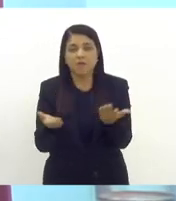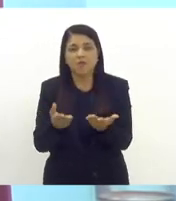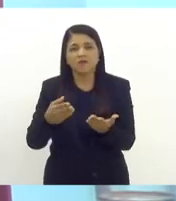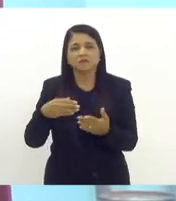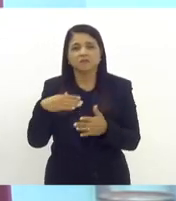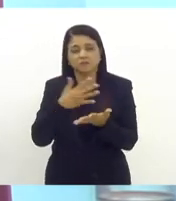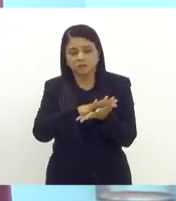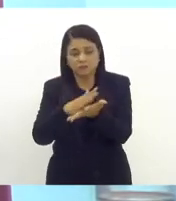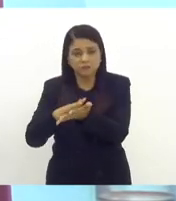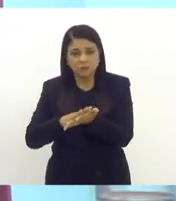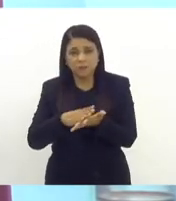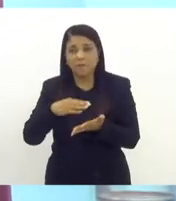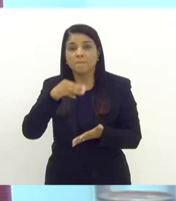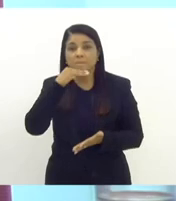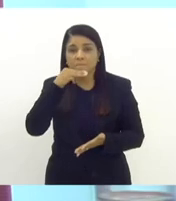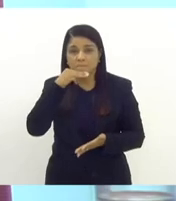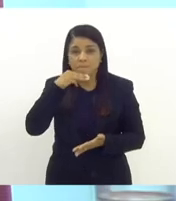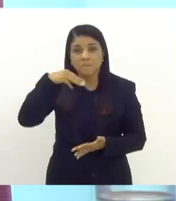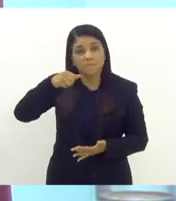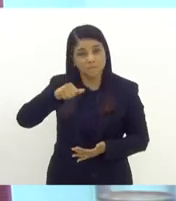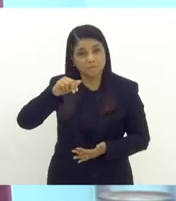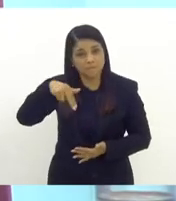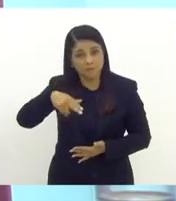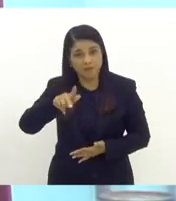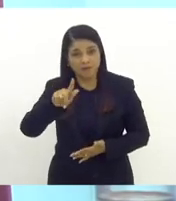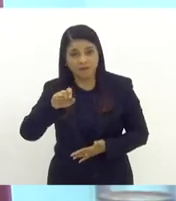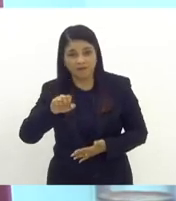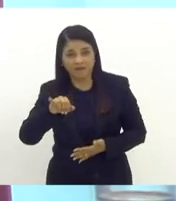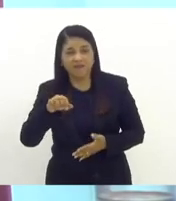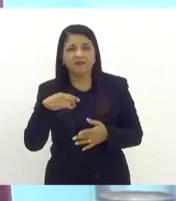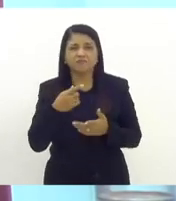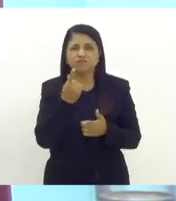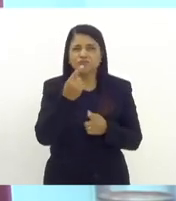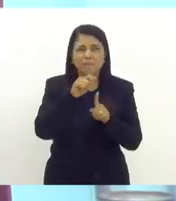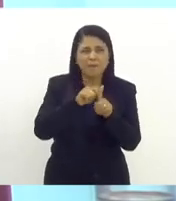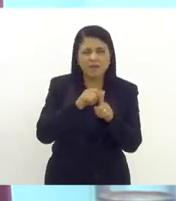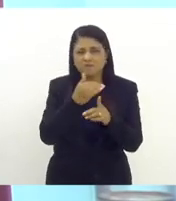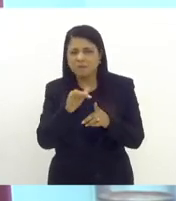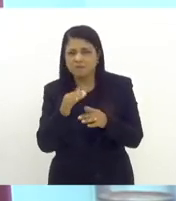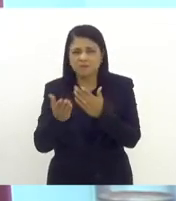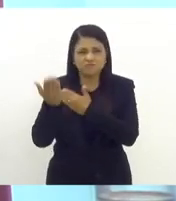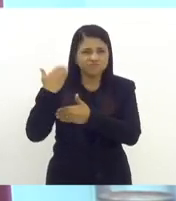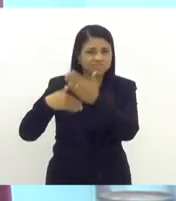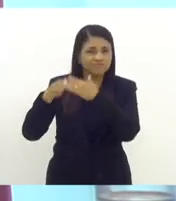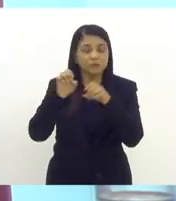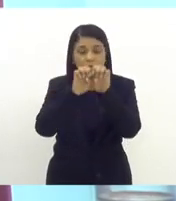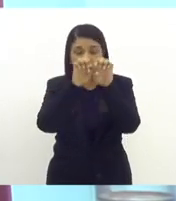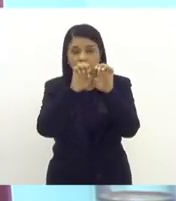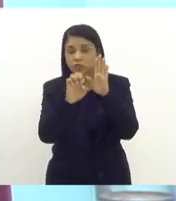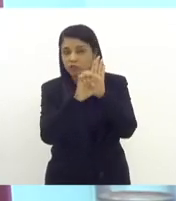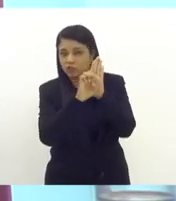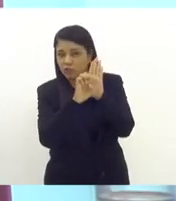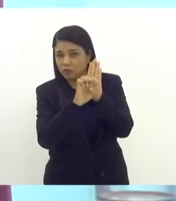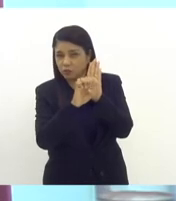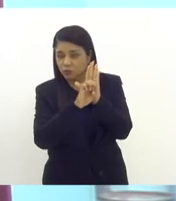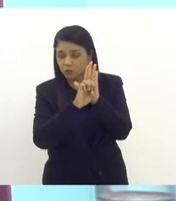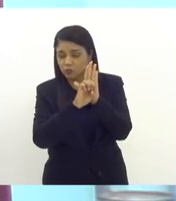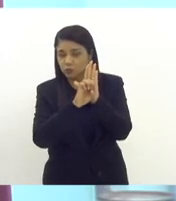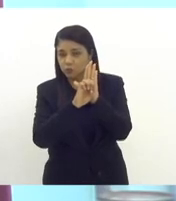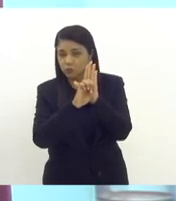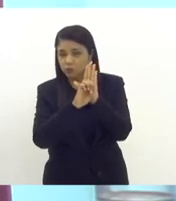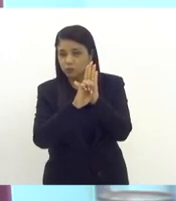um mês atrás um mês e meio uma alteração estatutária e nessa alteração estatutária nós